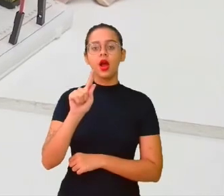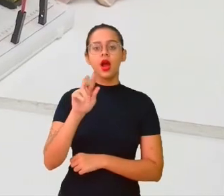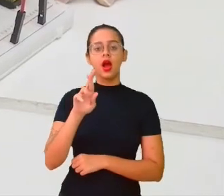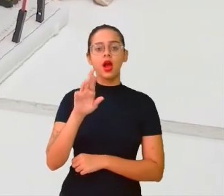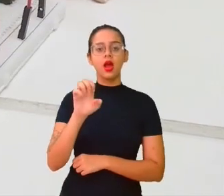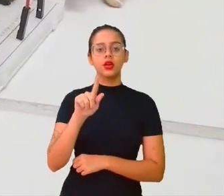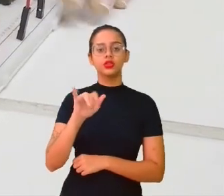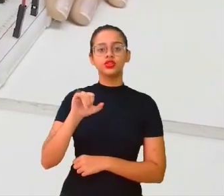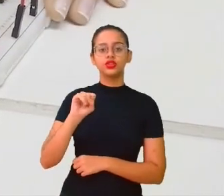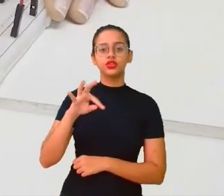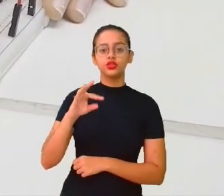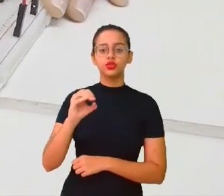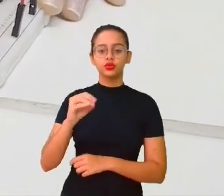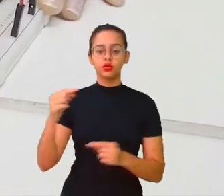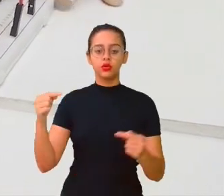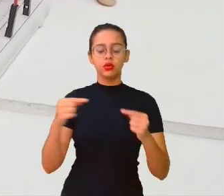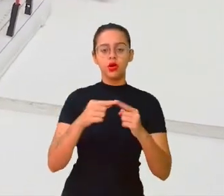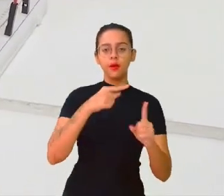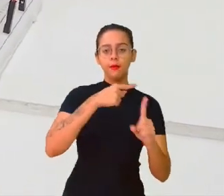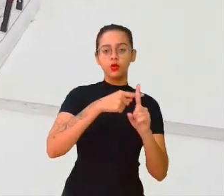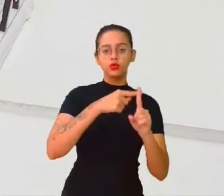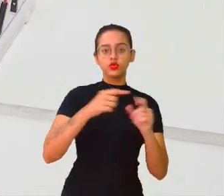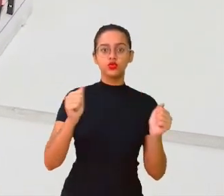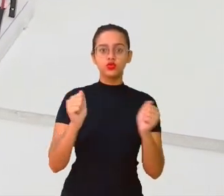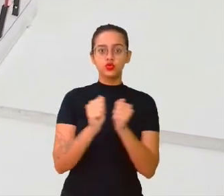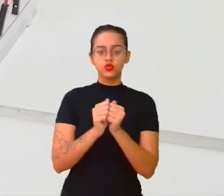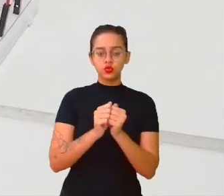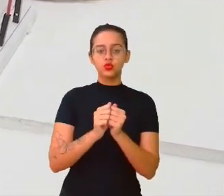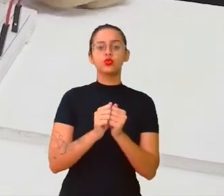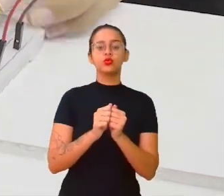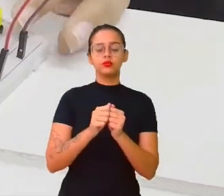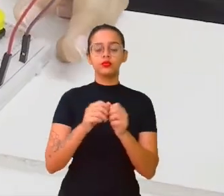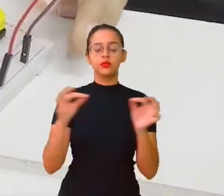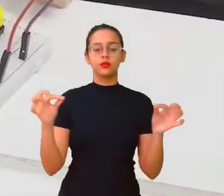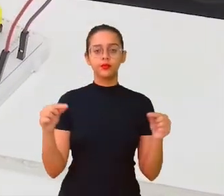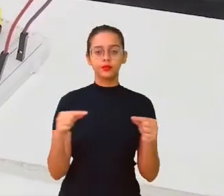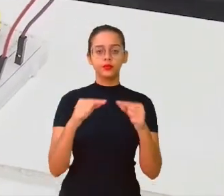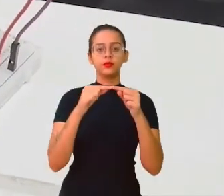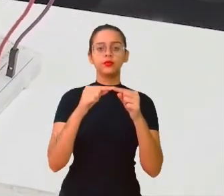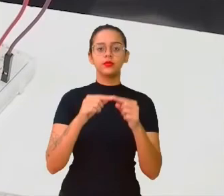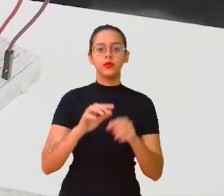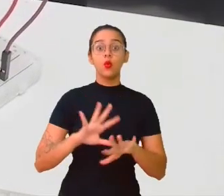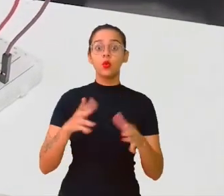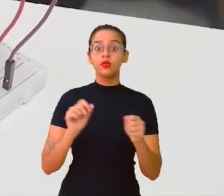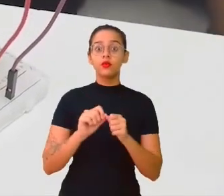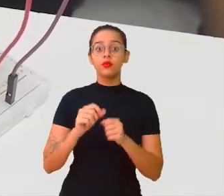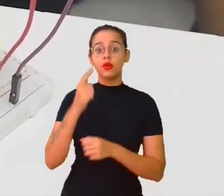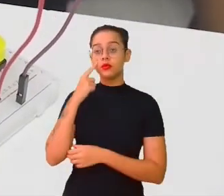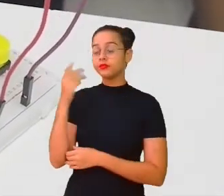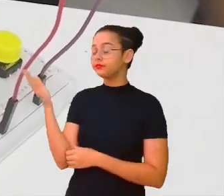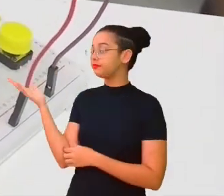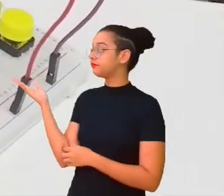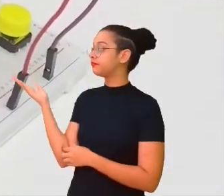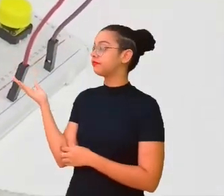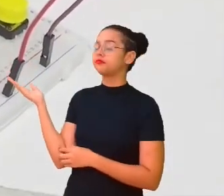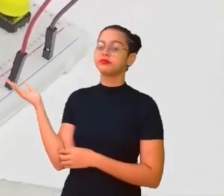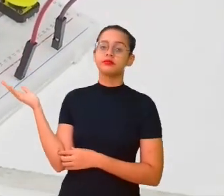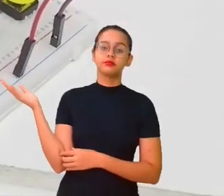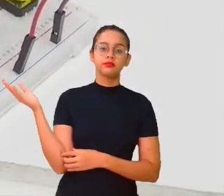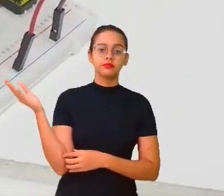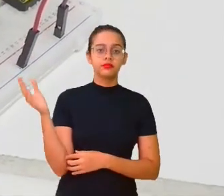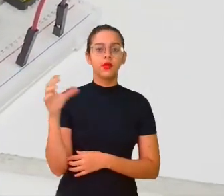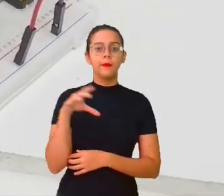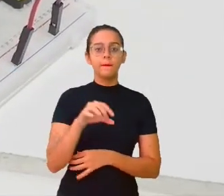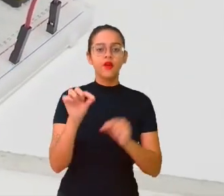parte positiva aqui, junto também com a linha da perninha aqui do botão. Aí quando a gente faz isso, a gente pega os